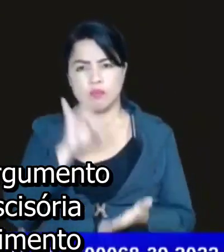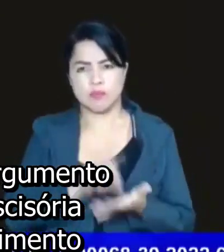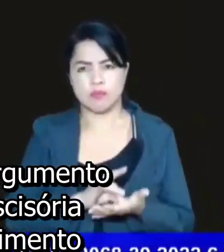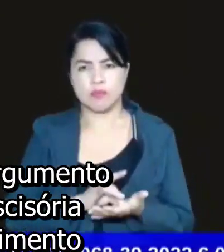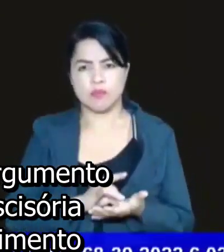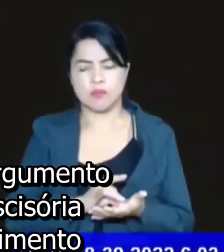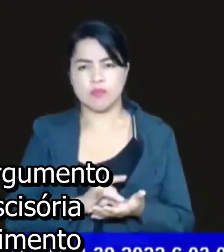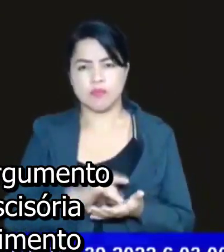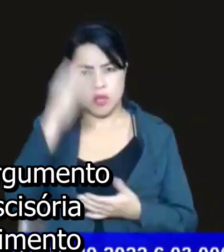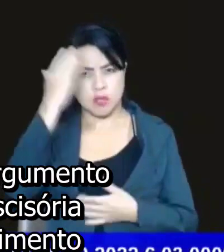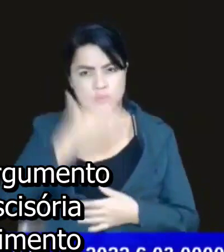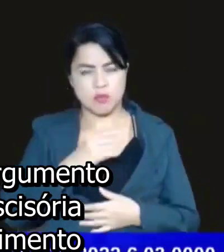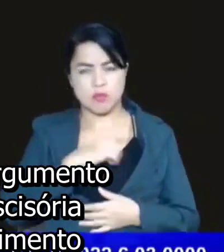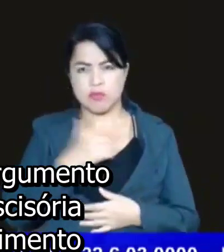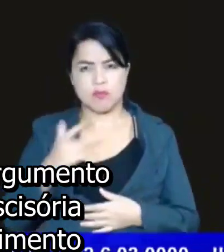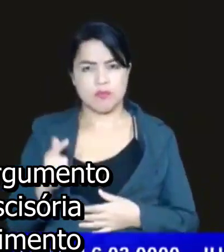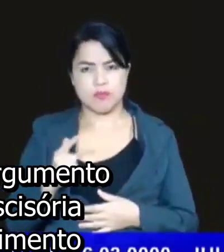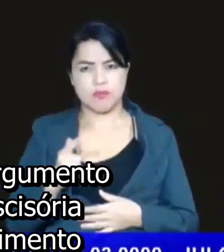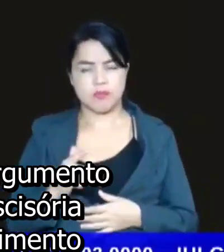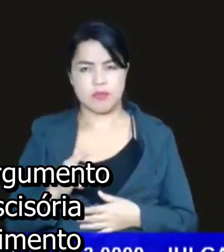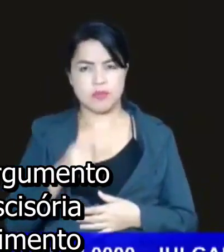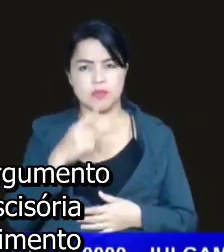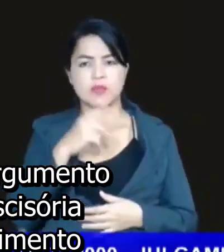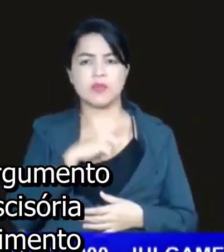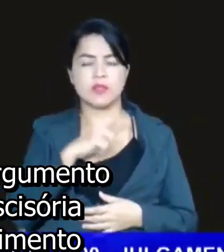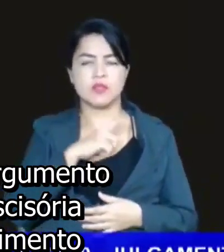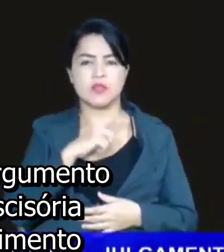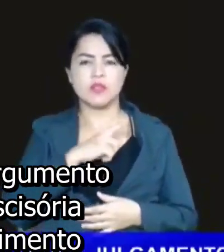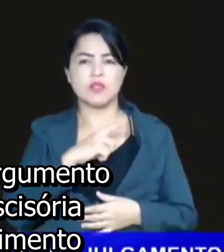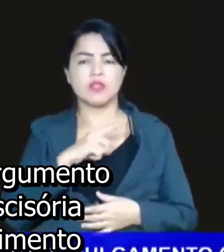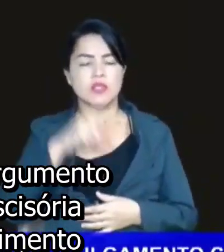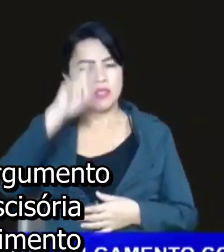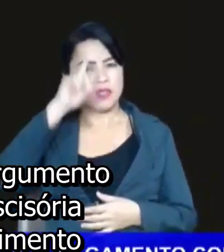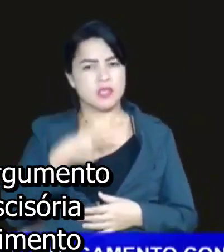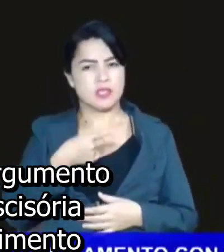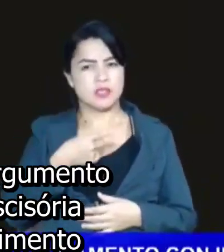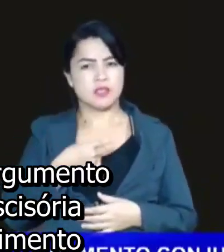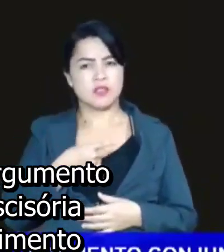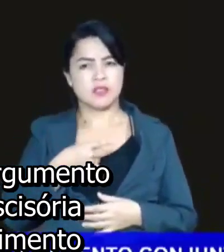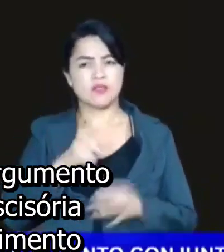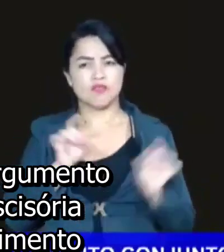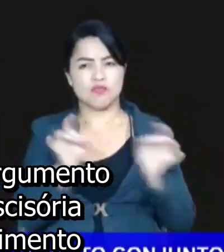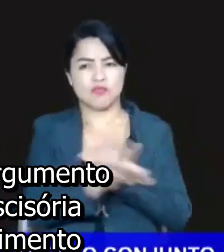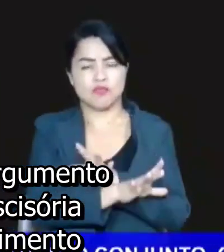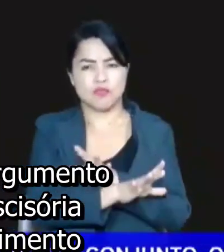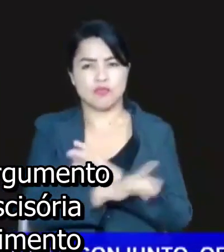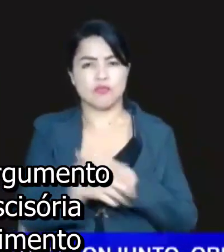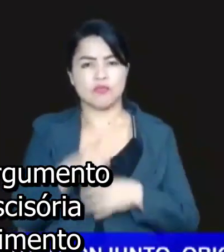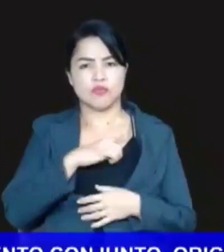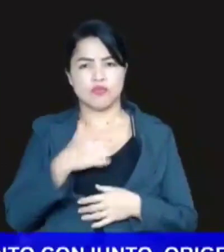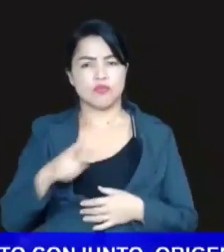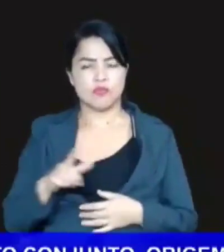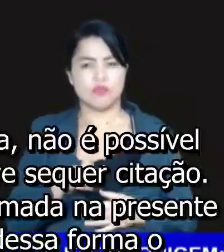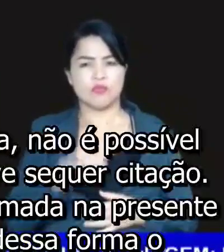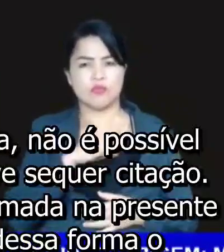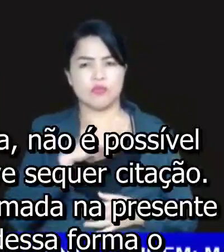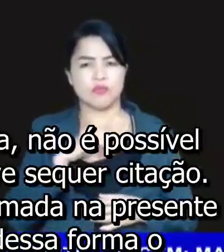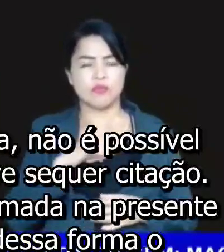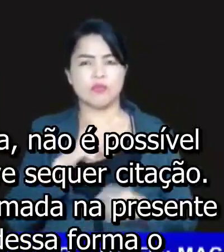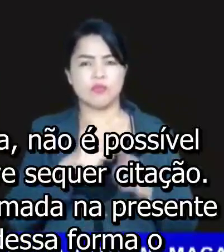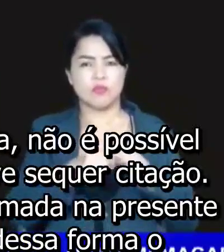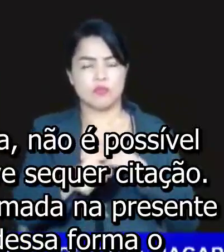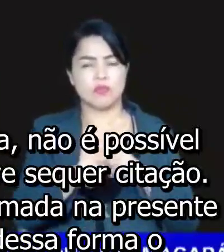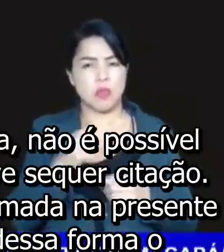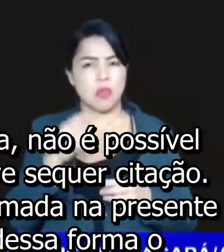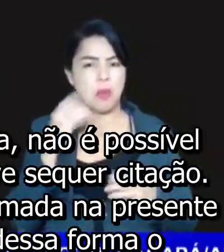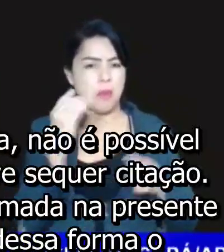afirmação, a tese do não cabimento da ação rescisória, e recorda que, superada essa preliminar de não cabimento, o processo